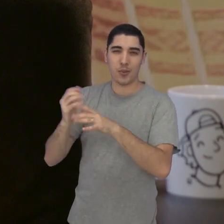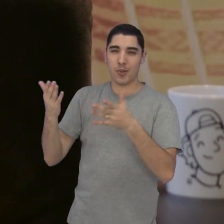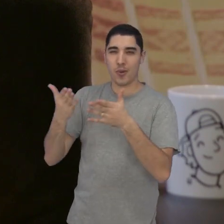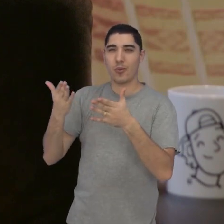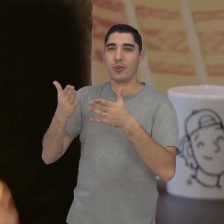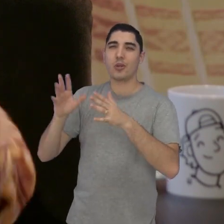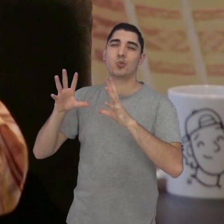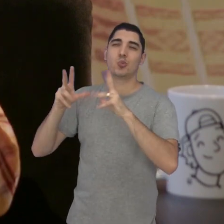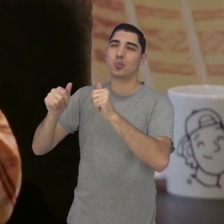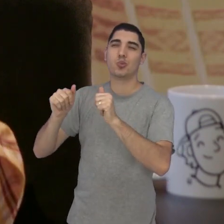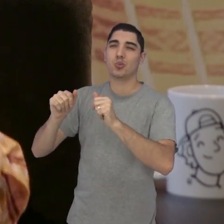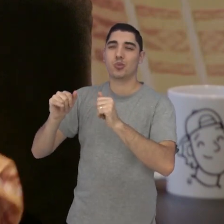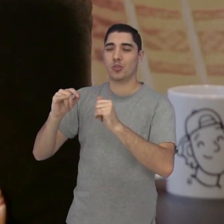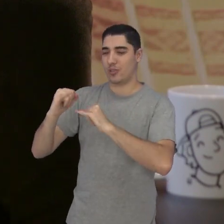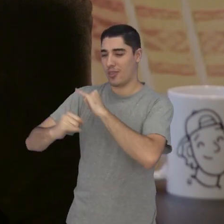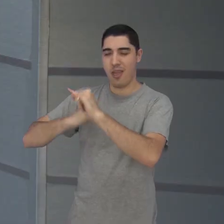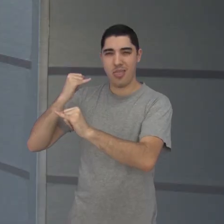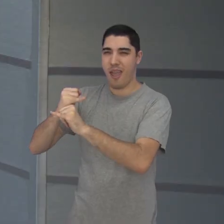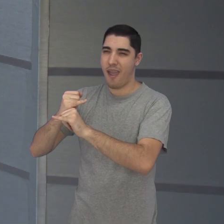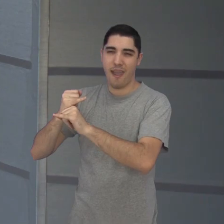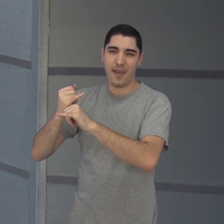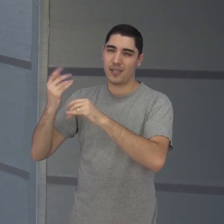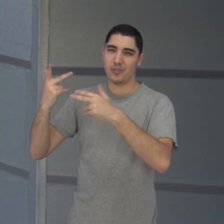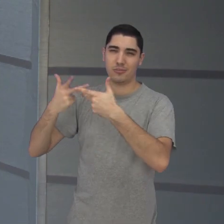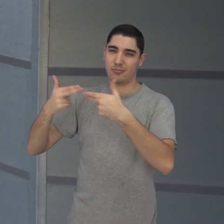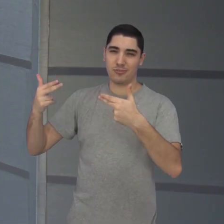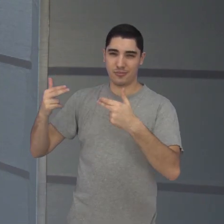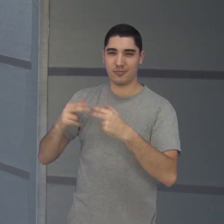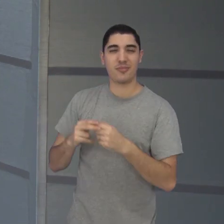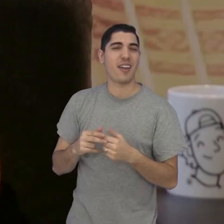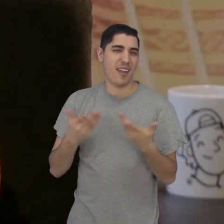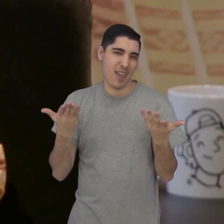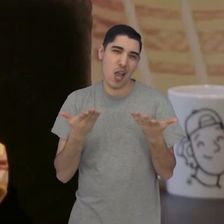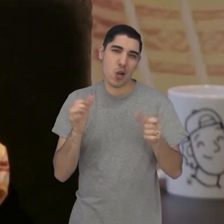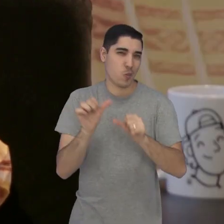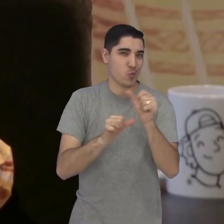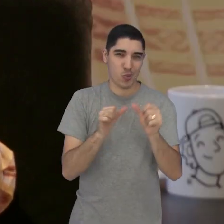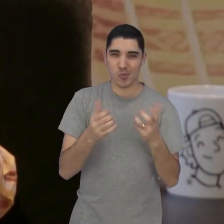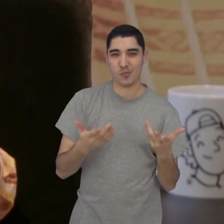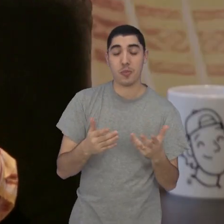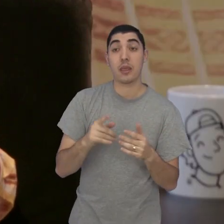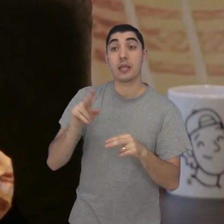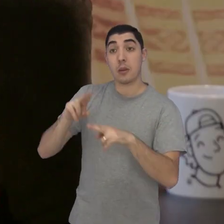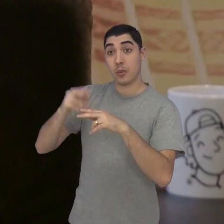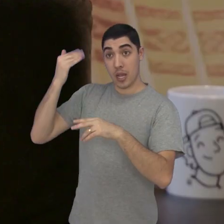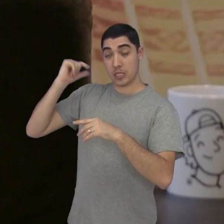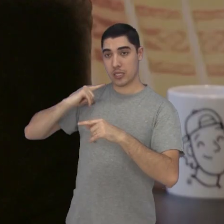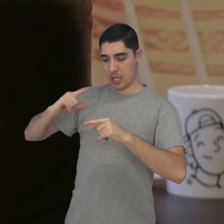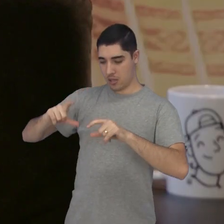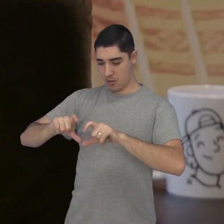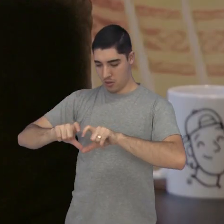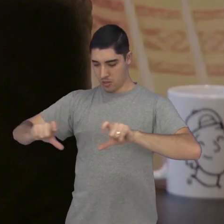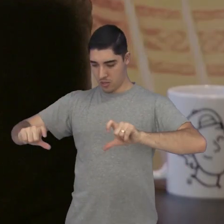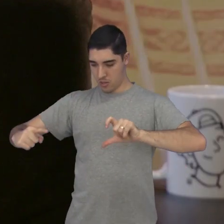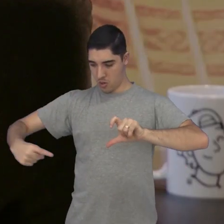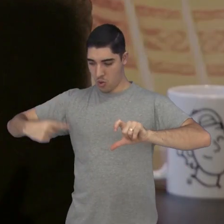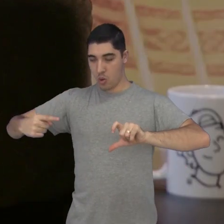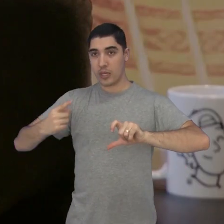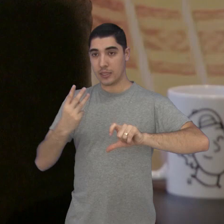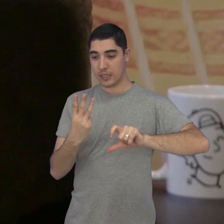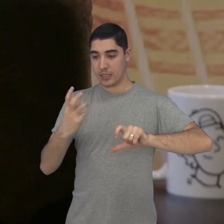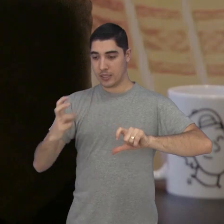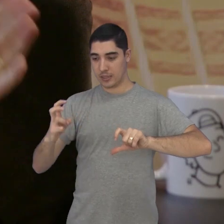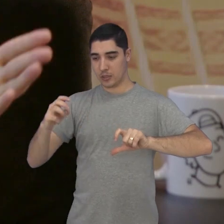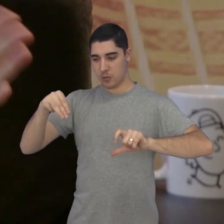Tudo online. não sei o quê. Online, digital, tem até pirataria. Era o rolo 35mm, e ele trabalhava